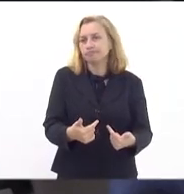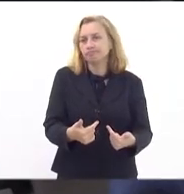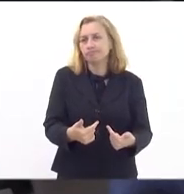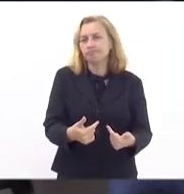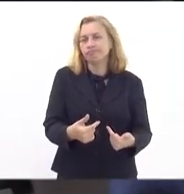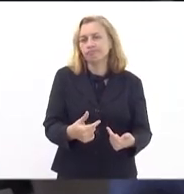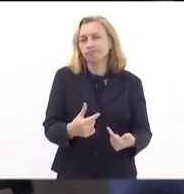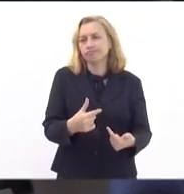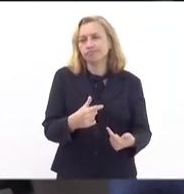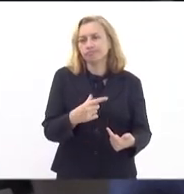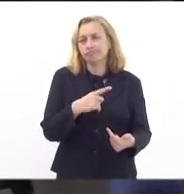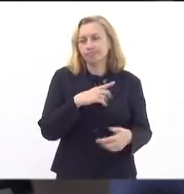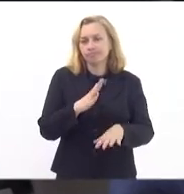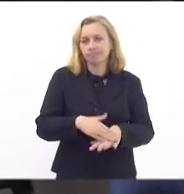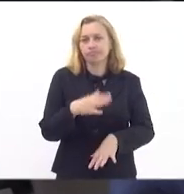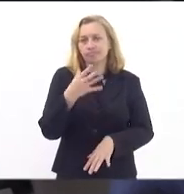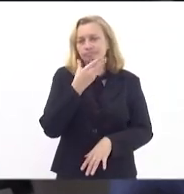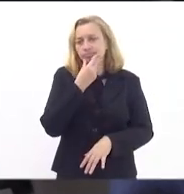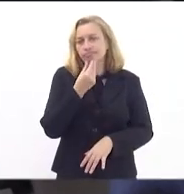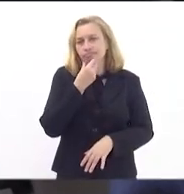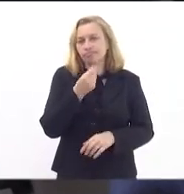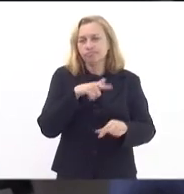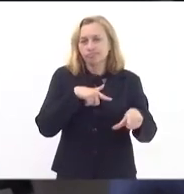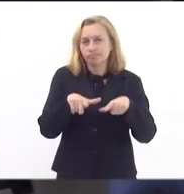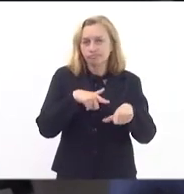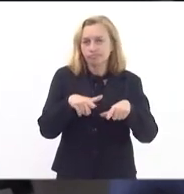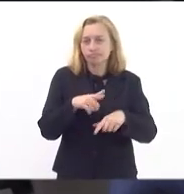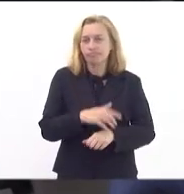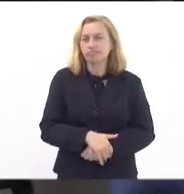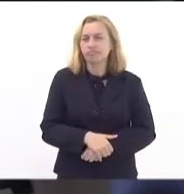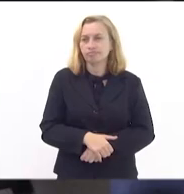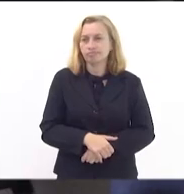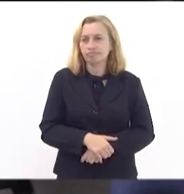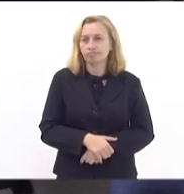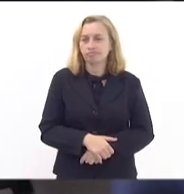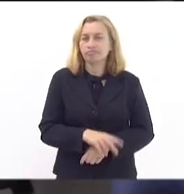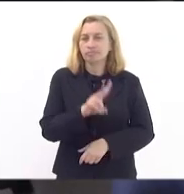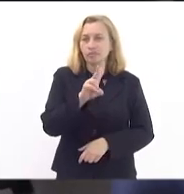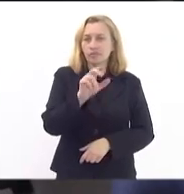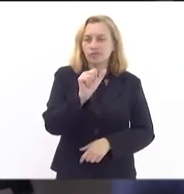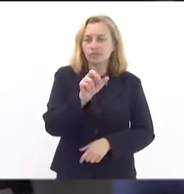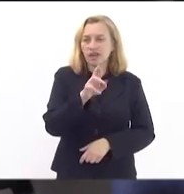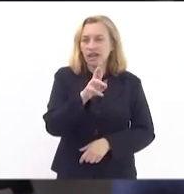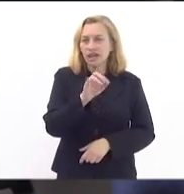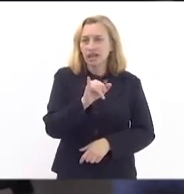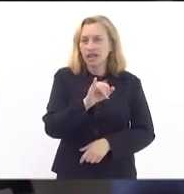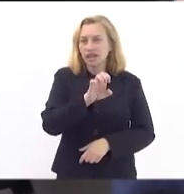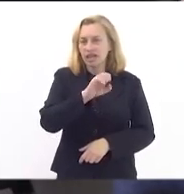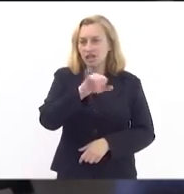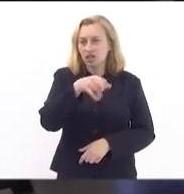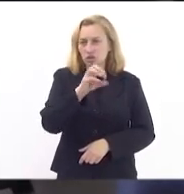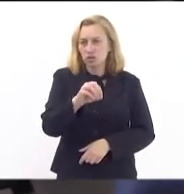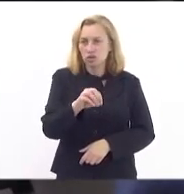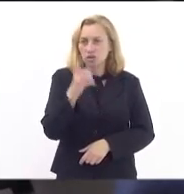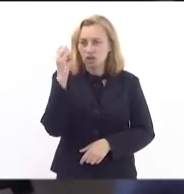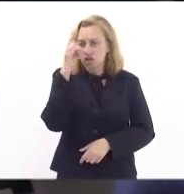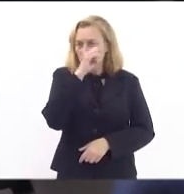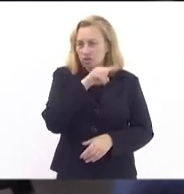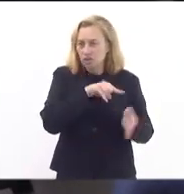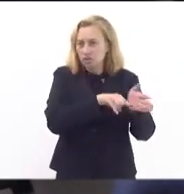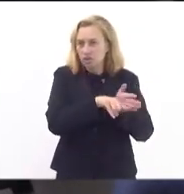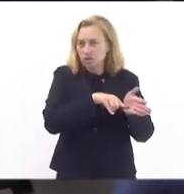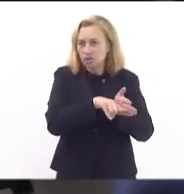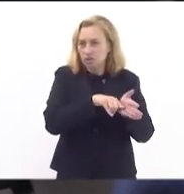exige muito mais homens operando que a varejo e sendo do varejo é mais difícil de